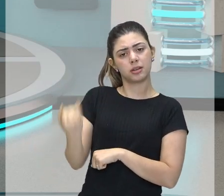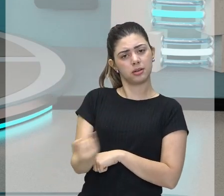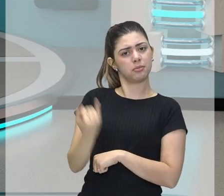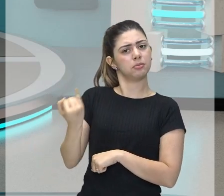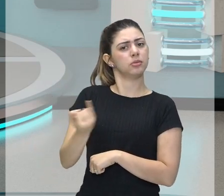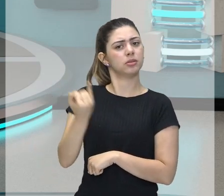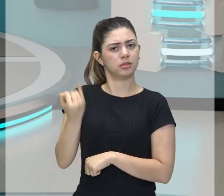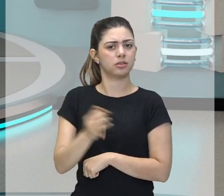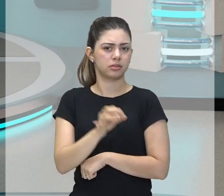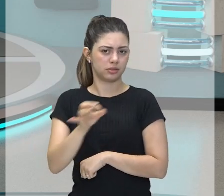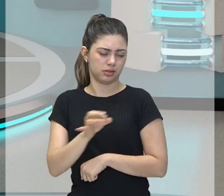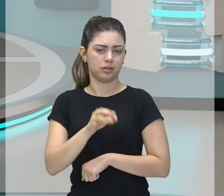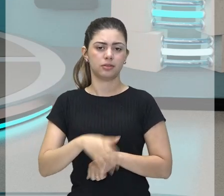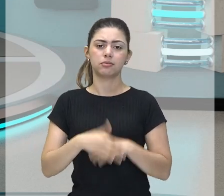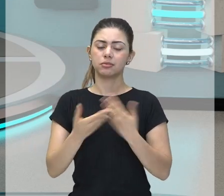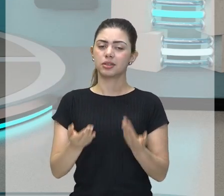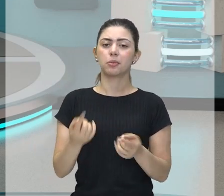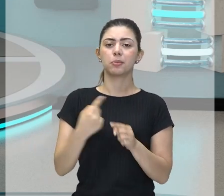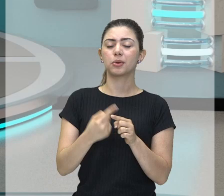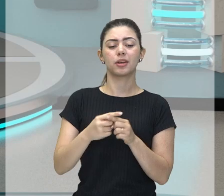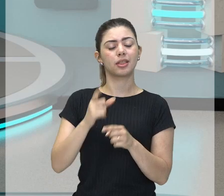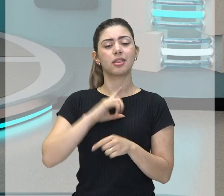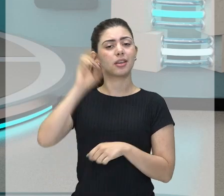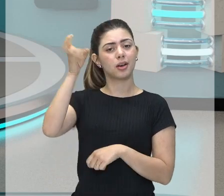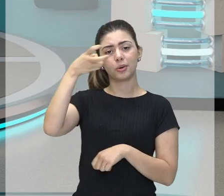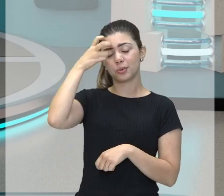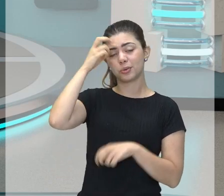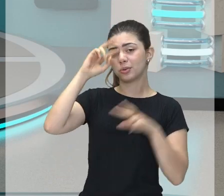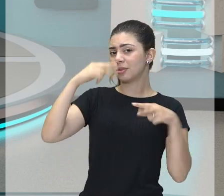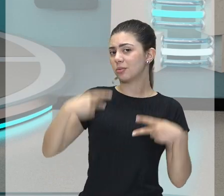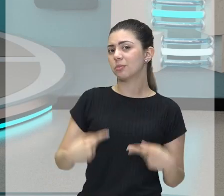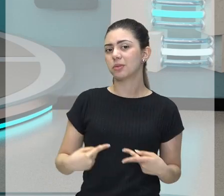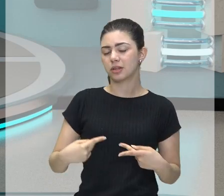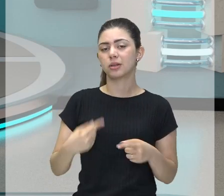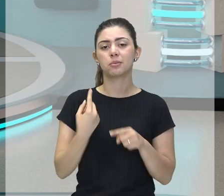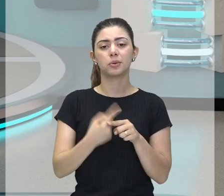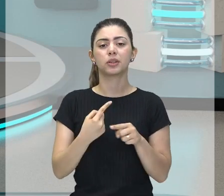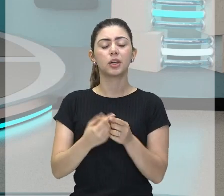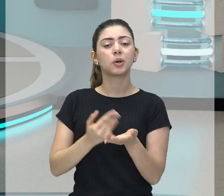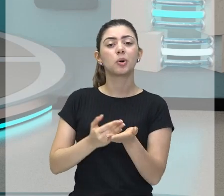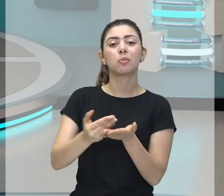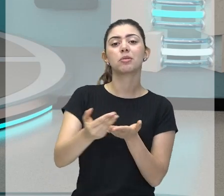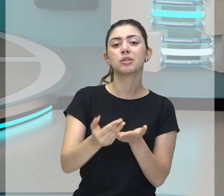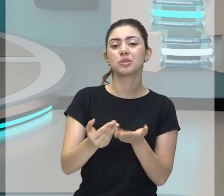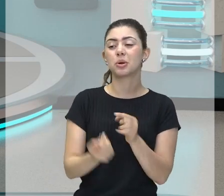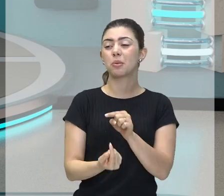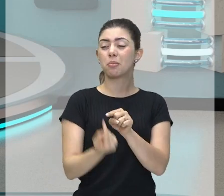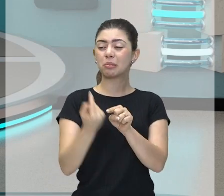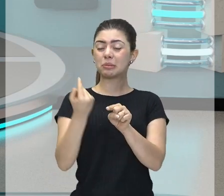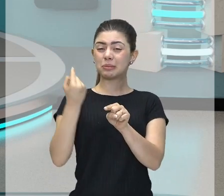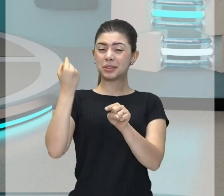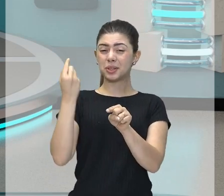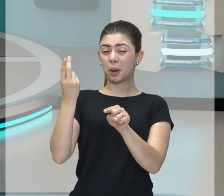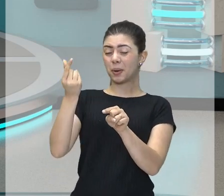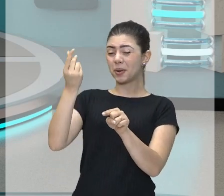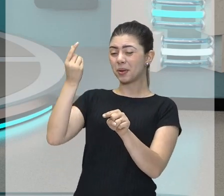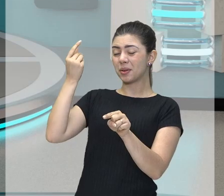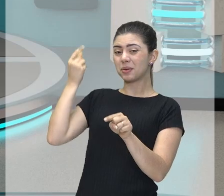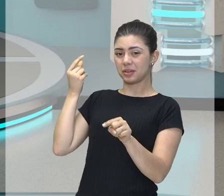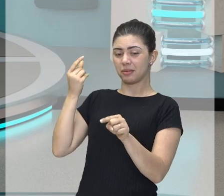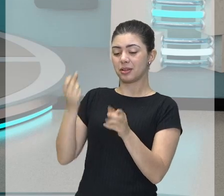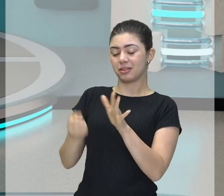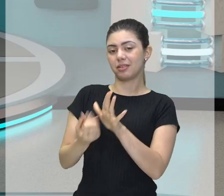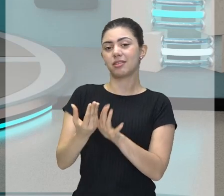fazem parte da nossa cultura. Eles foram desenvolvidos pela humanidade há muito tempo